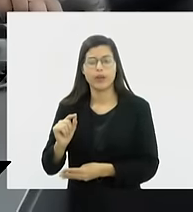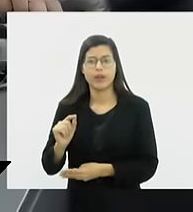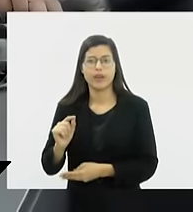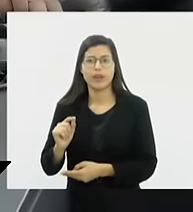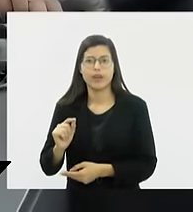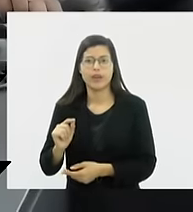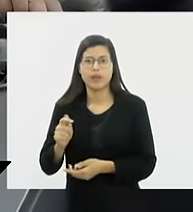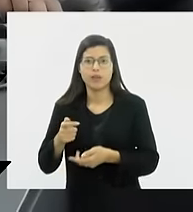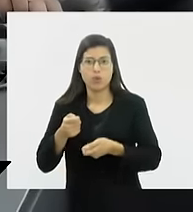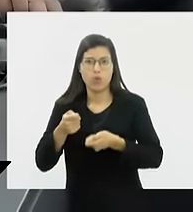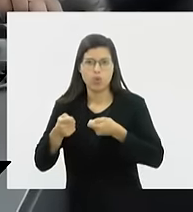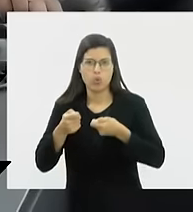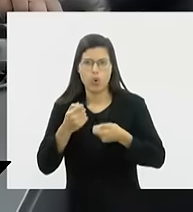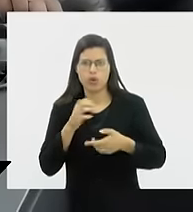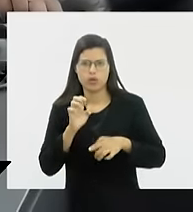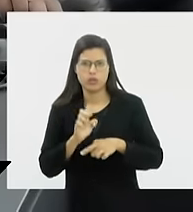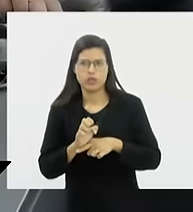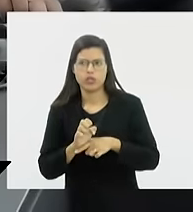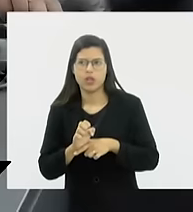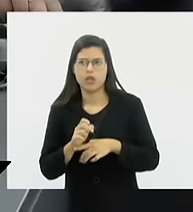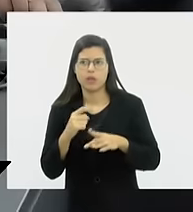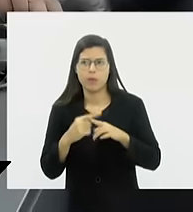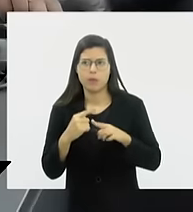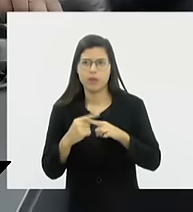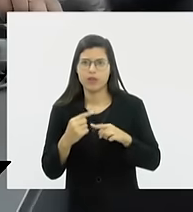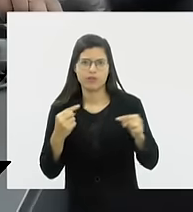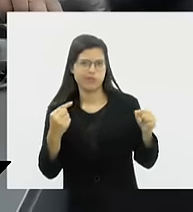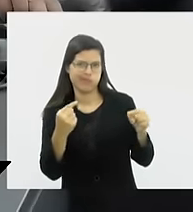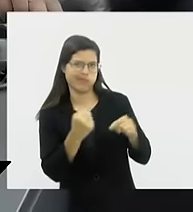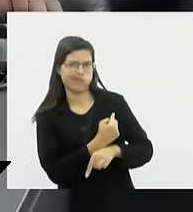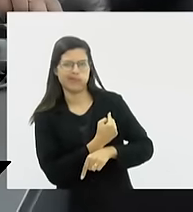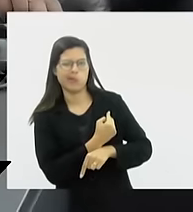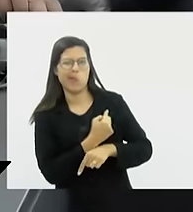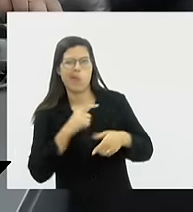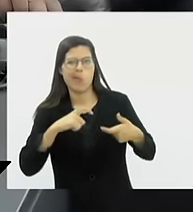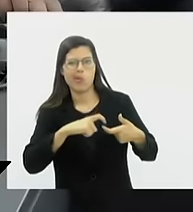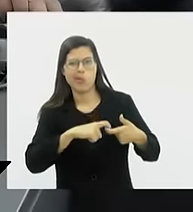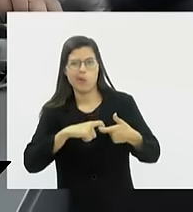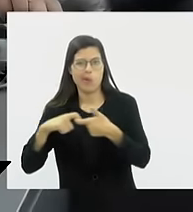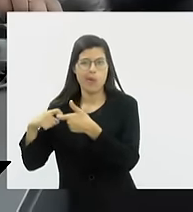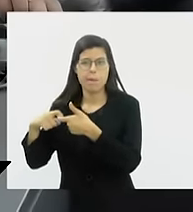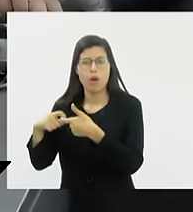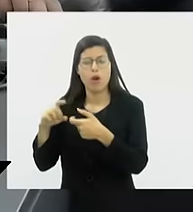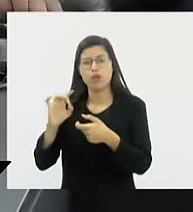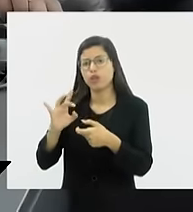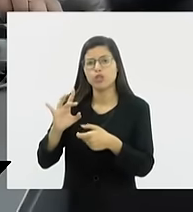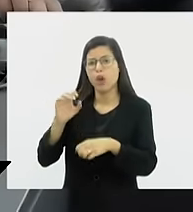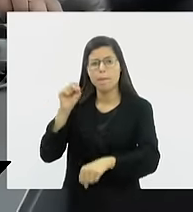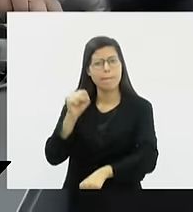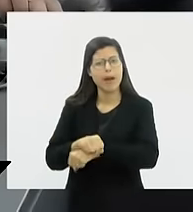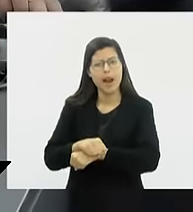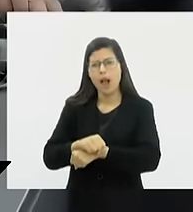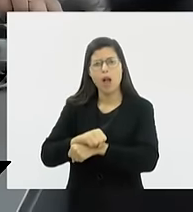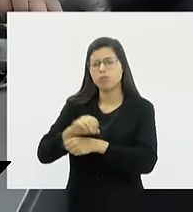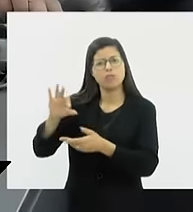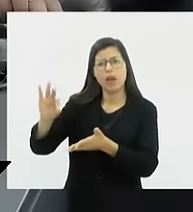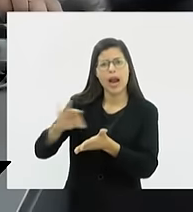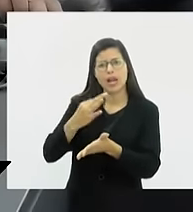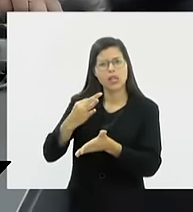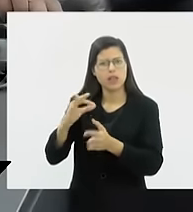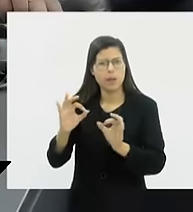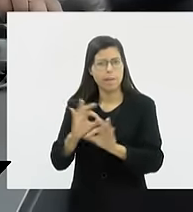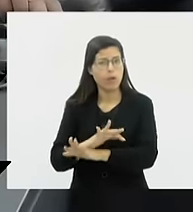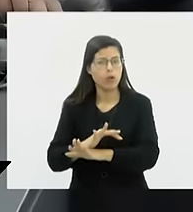partir do momento que você não comunga com a prática ilegal dessa máfia do reboque, é só dar um basta, pô. É a canetada de cima para baixo, pô. É